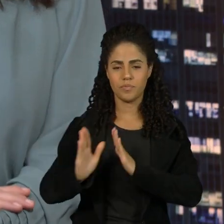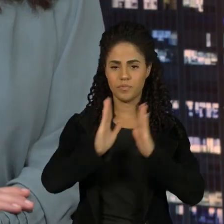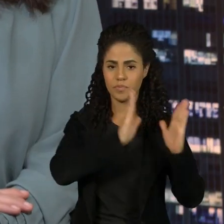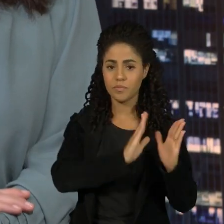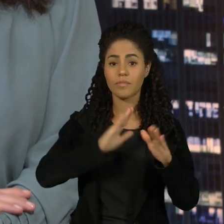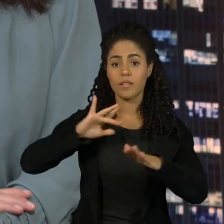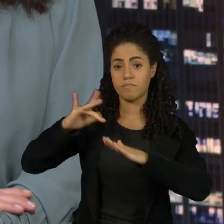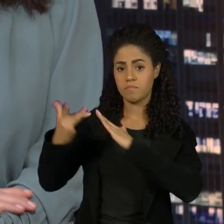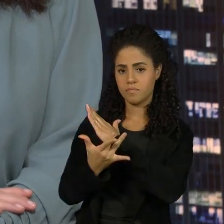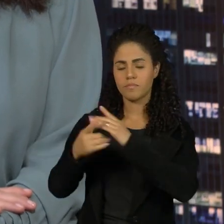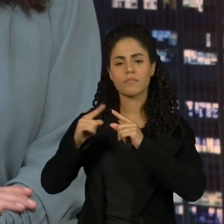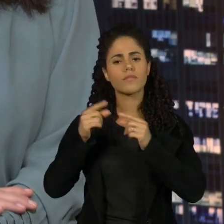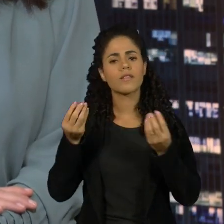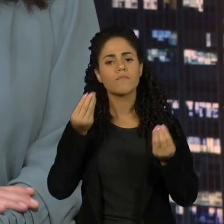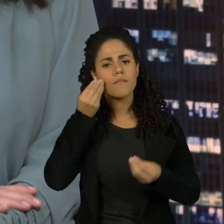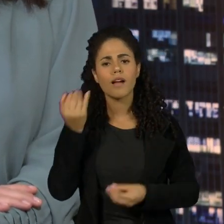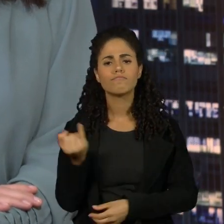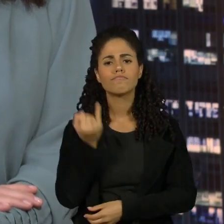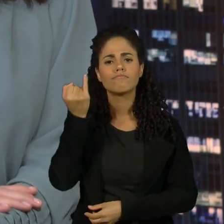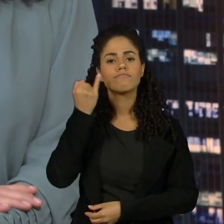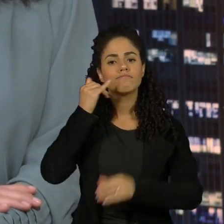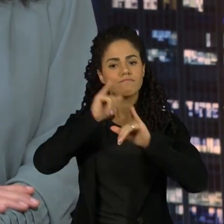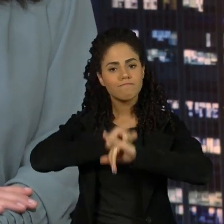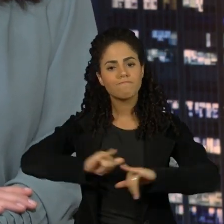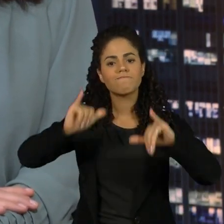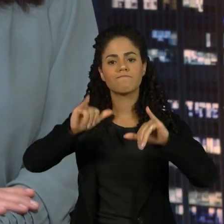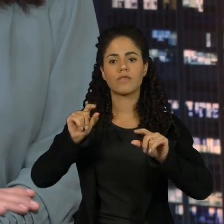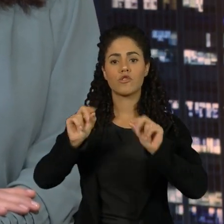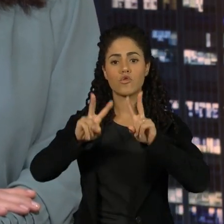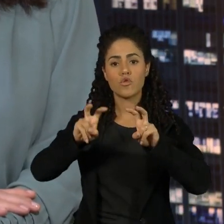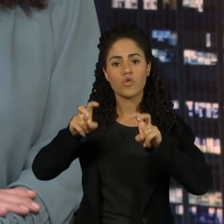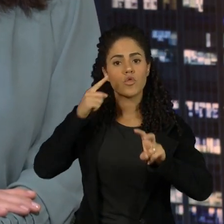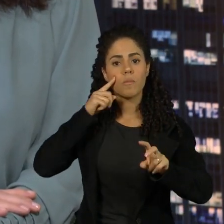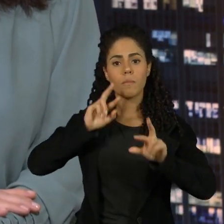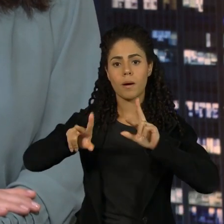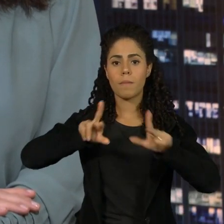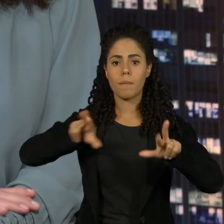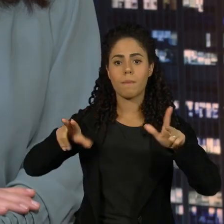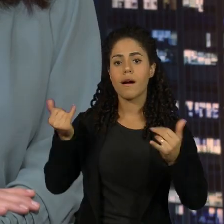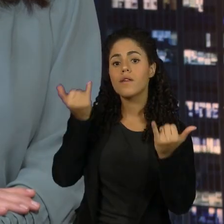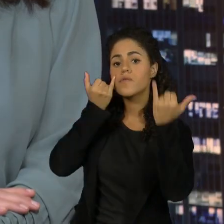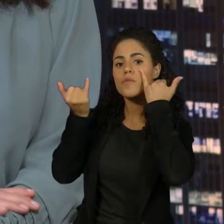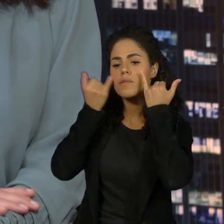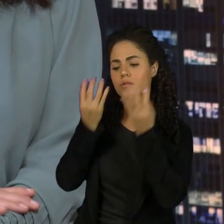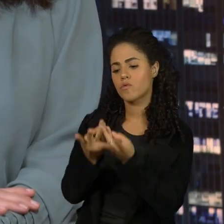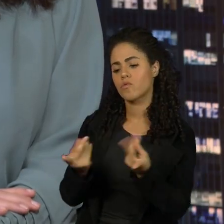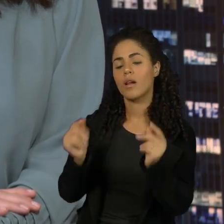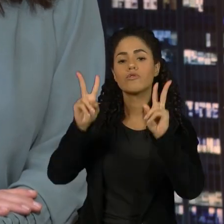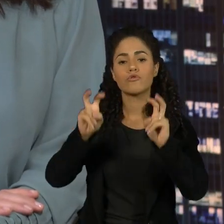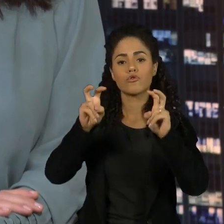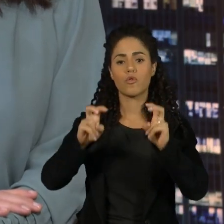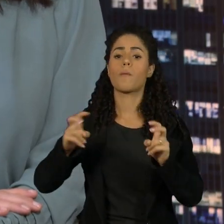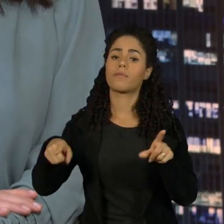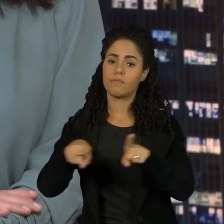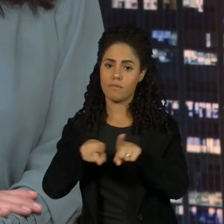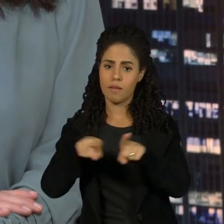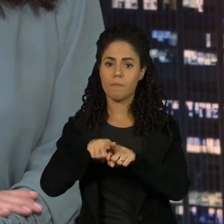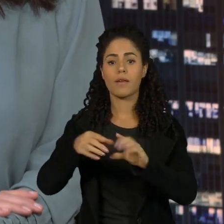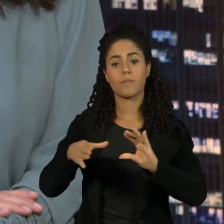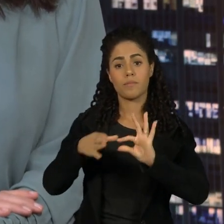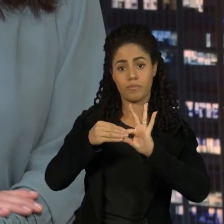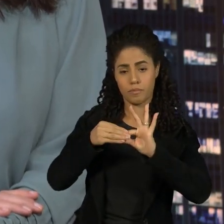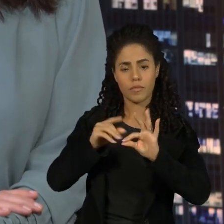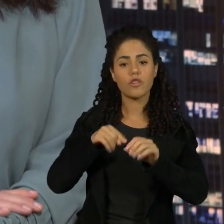as redes sociais têm prestado um importante serviço quando se pensa na disseminação de informações de qualidade sobre o HIV. A gente